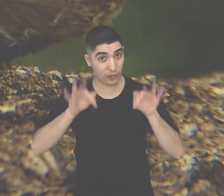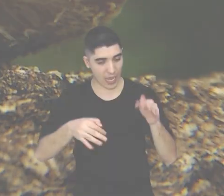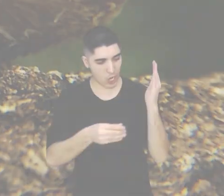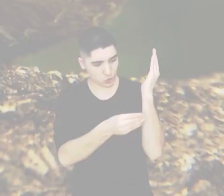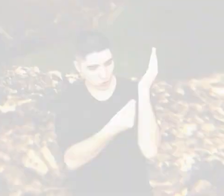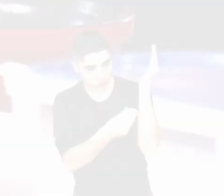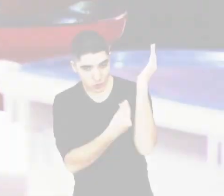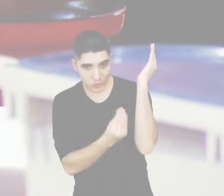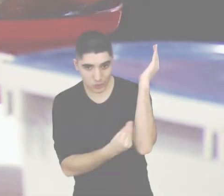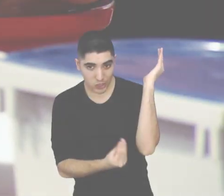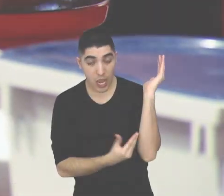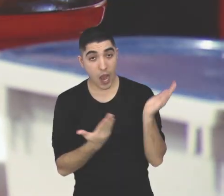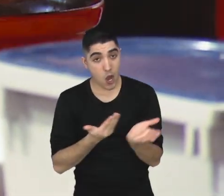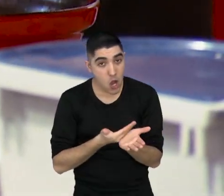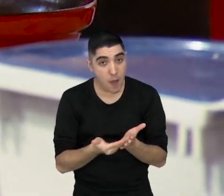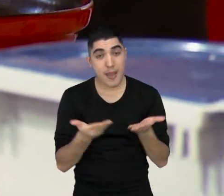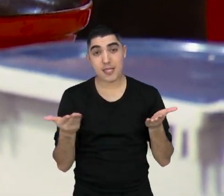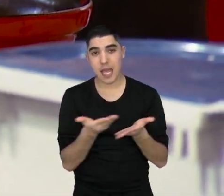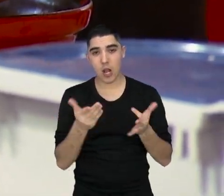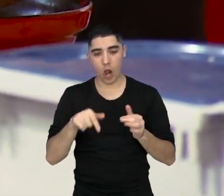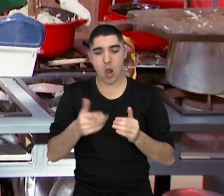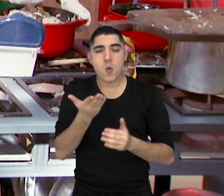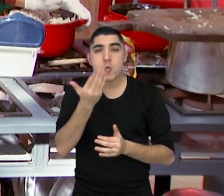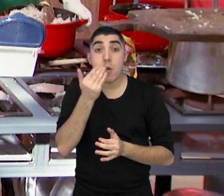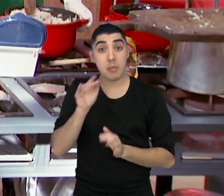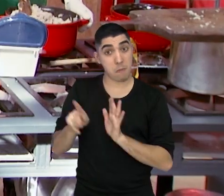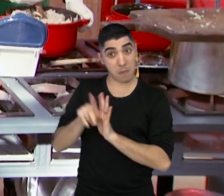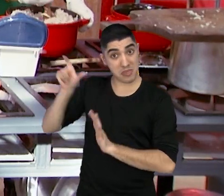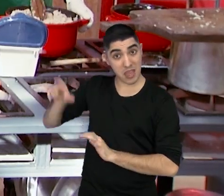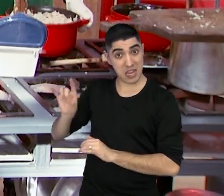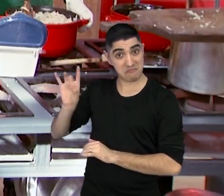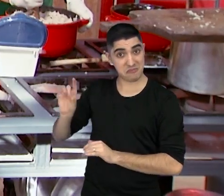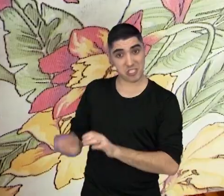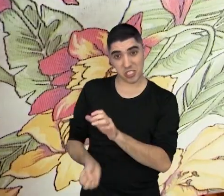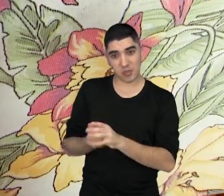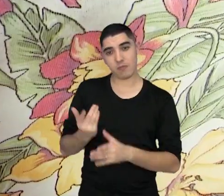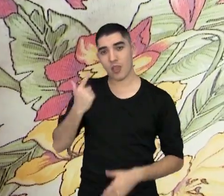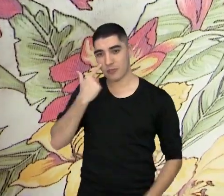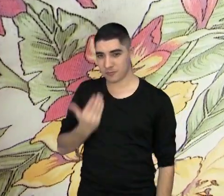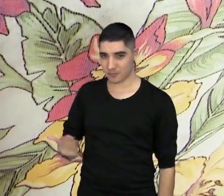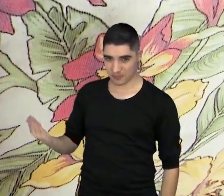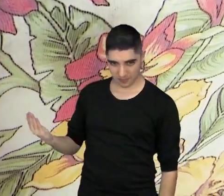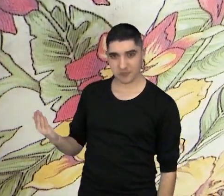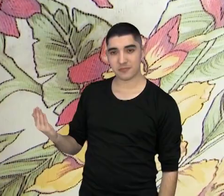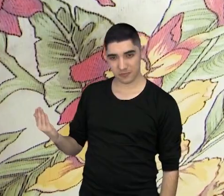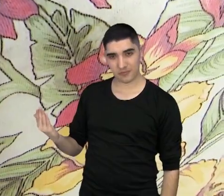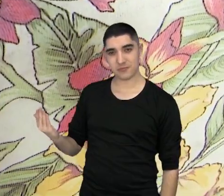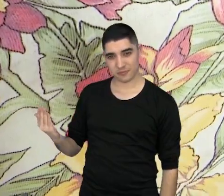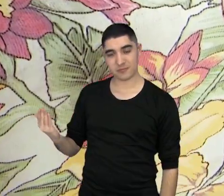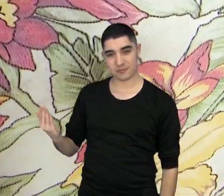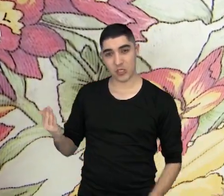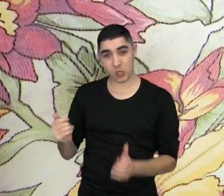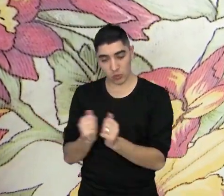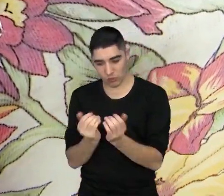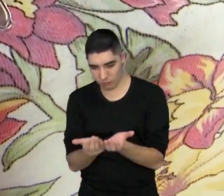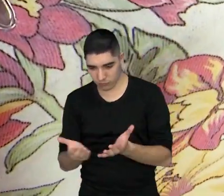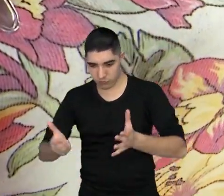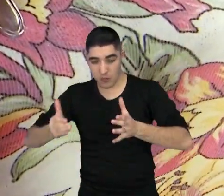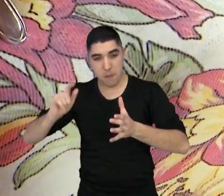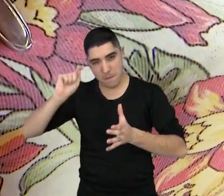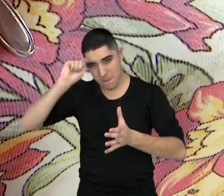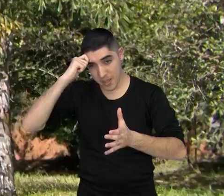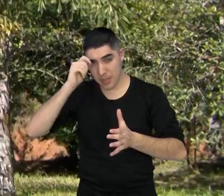Colheita concluída, começamos o preparo de uma receita autoral, o shiitake do konugi no bafo da